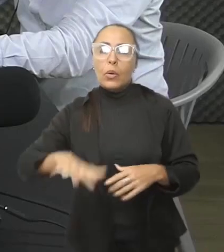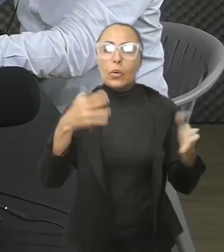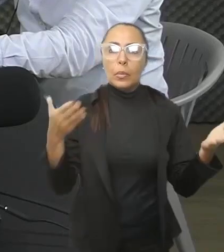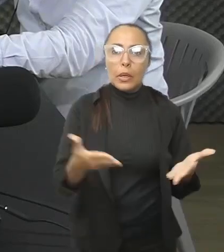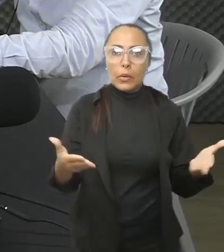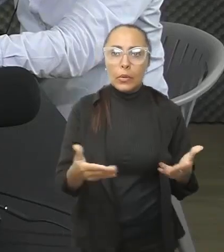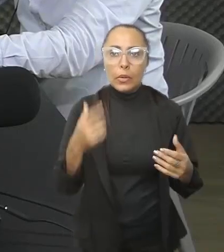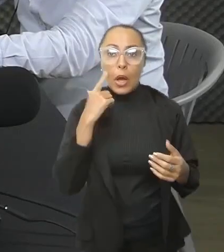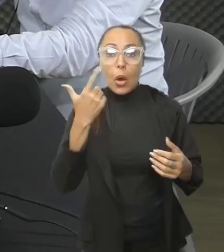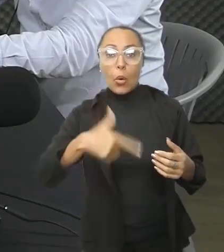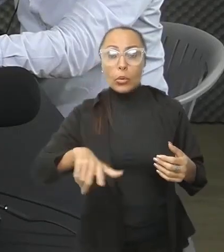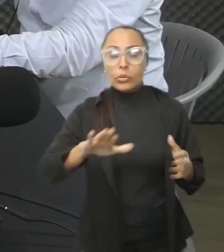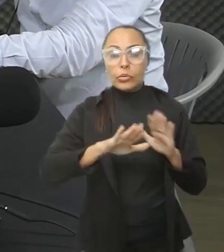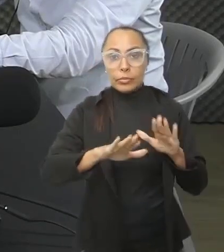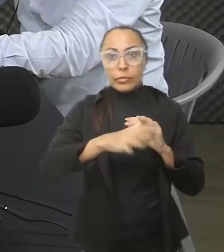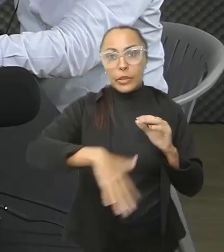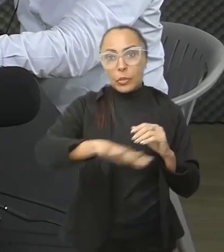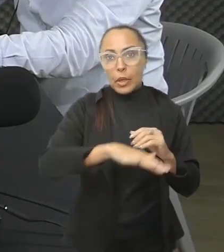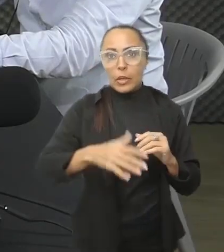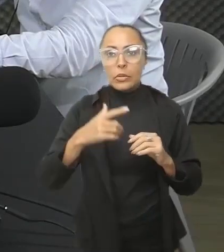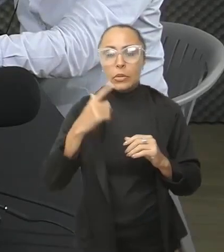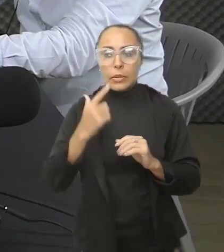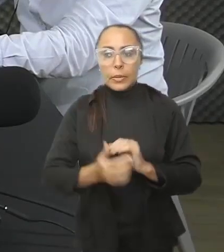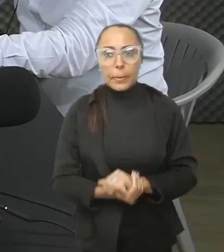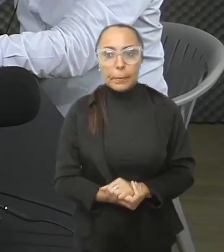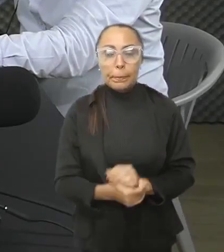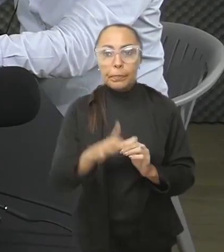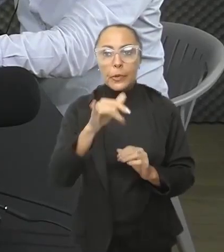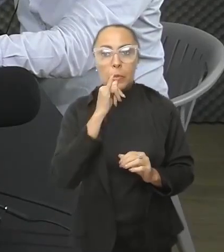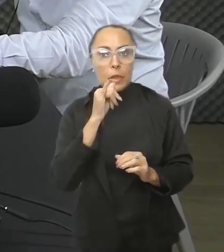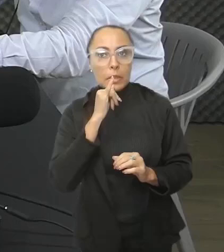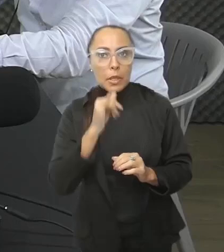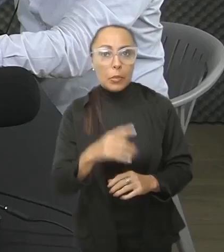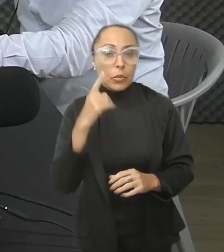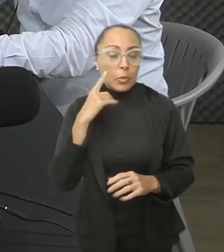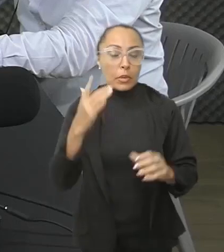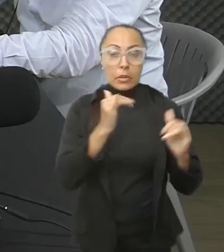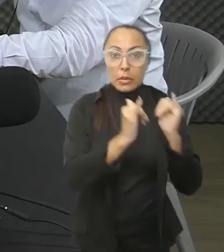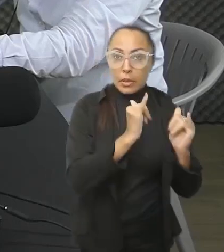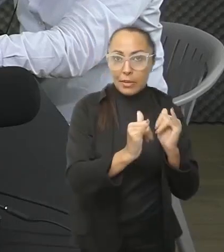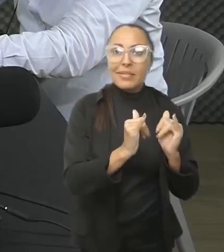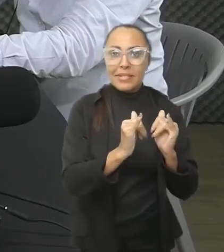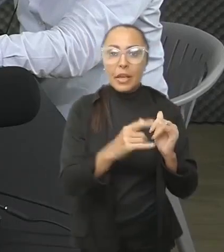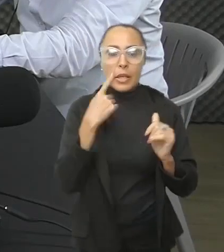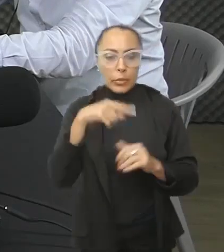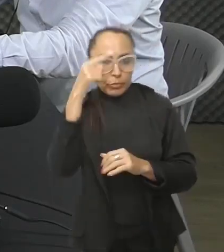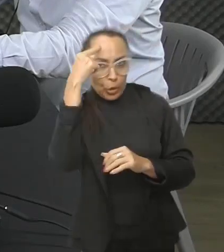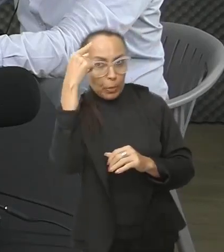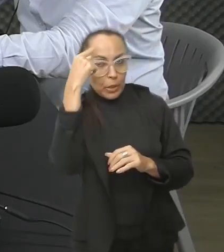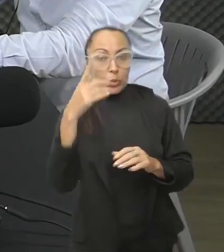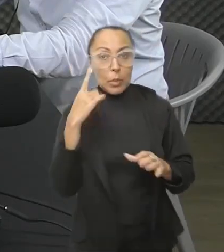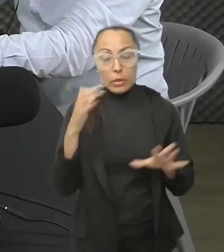de outros espaços que, em princípio, não ocupava antes, como, por exemplo, o espaço cibernético, né? Então, eu penso, para